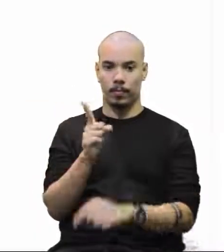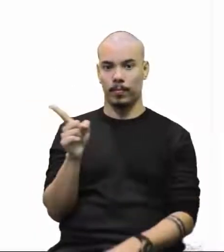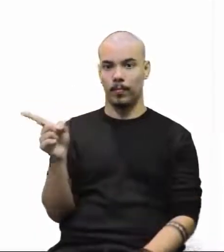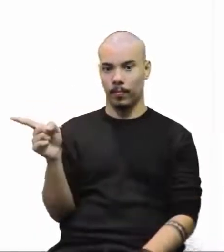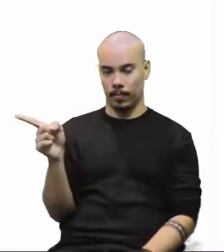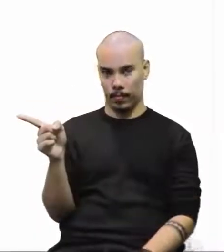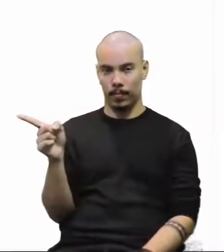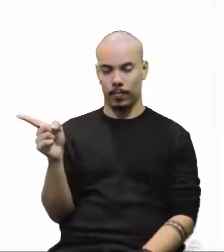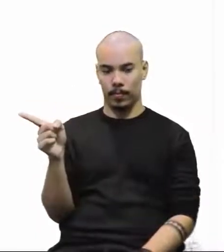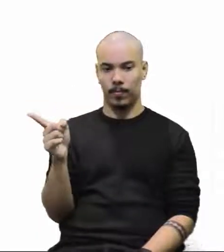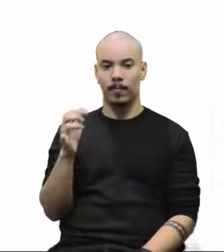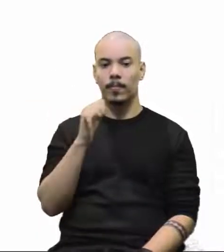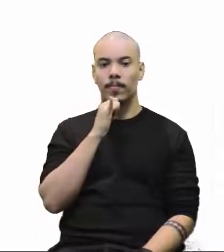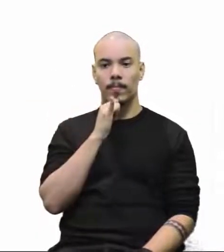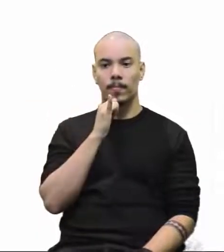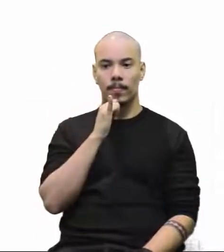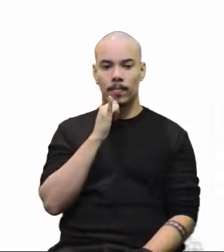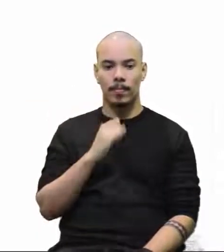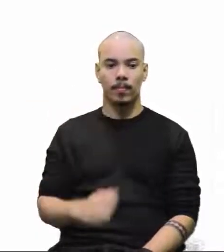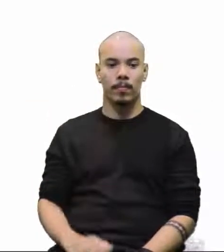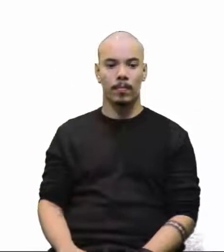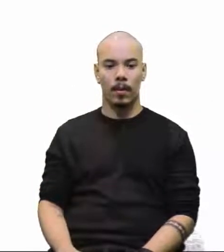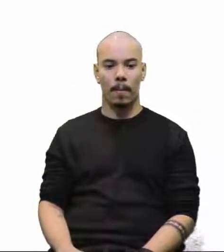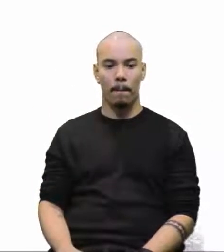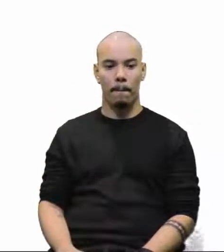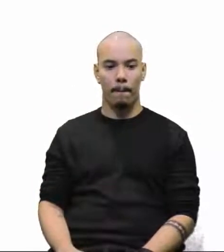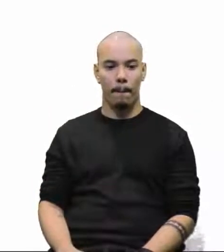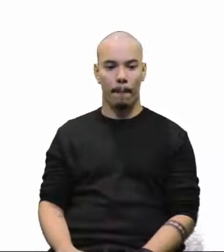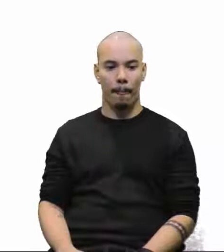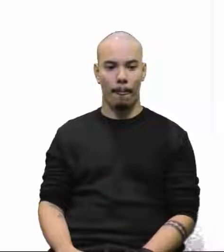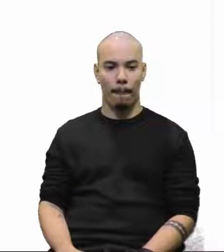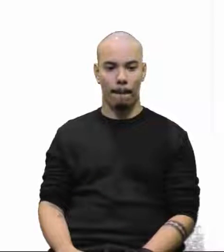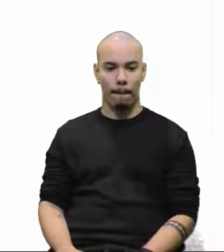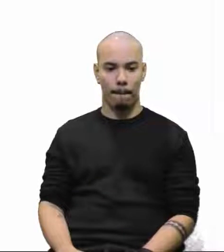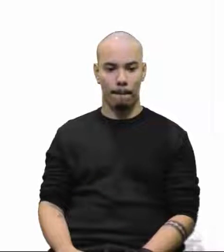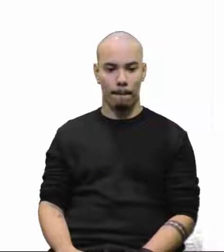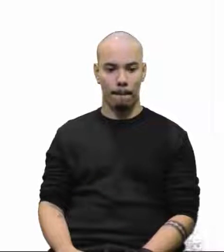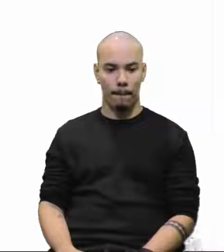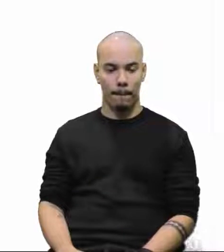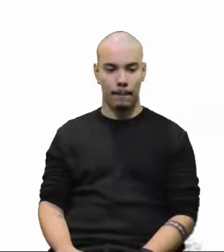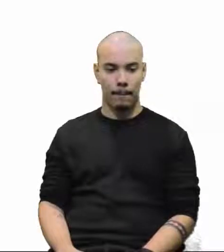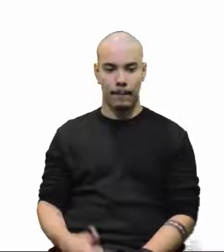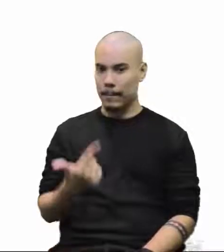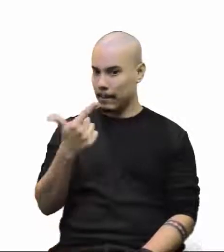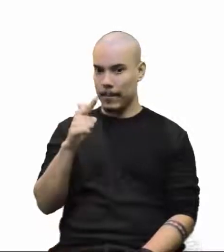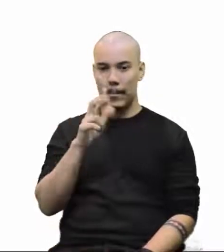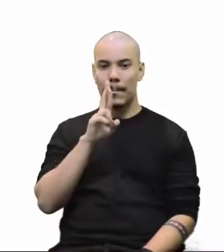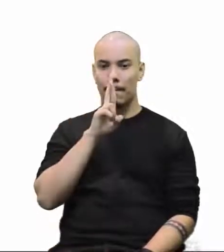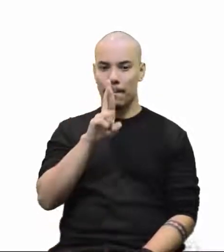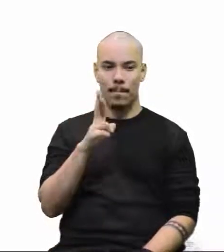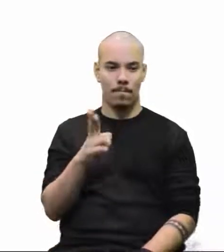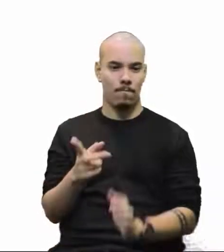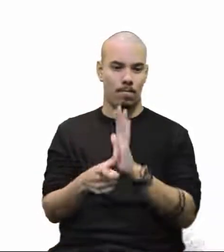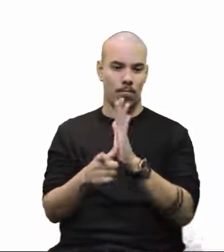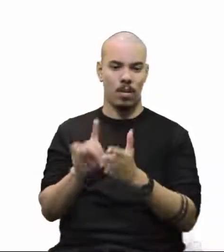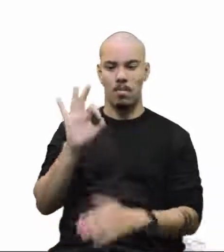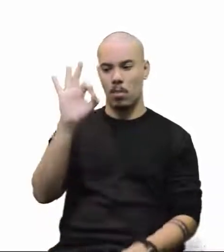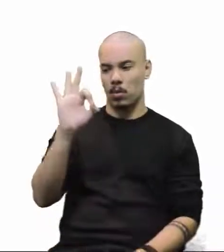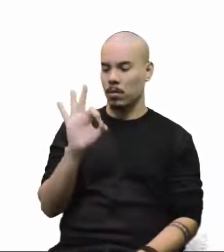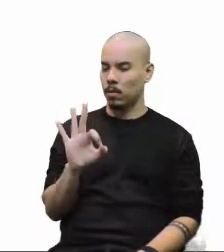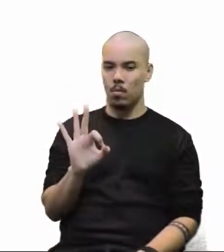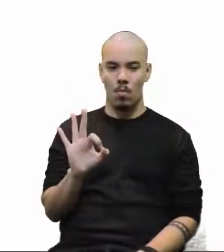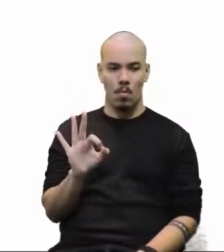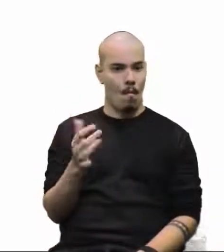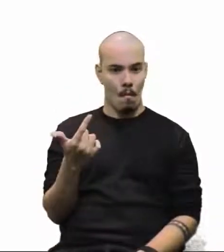Por exemplo, aqui é 21. Então, olha só. Você não pode tem achar... essa resposta assim, ó. Isso. Com potência. Então, se não tem